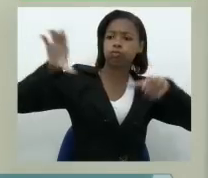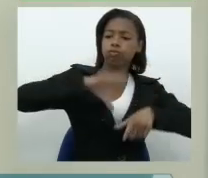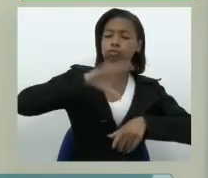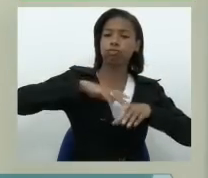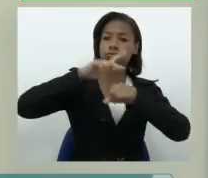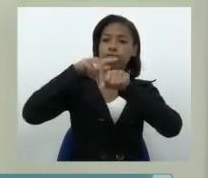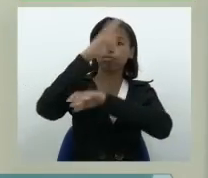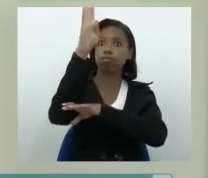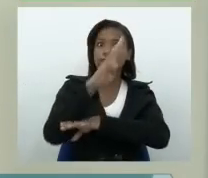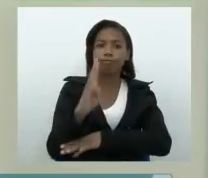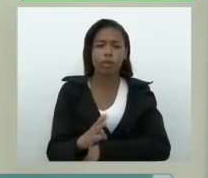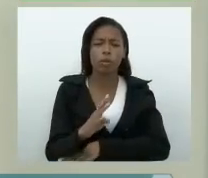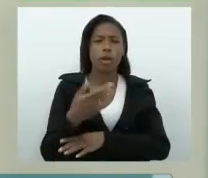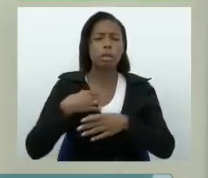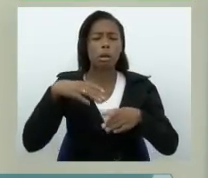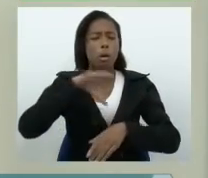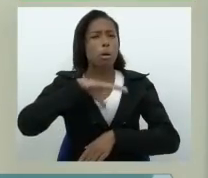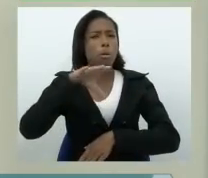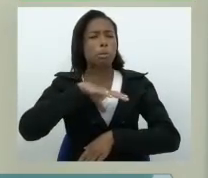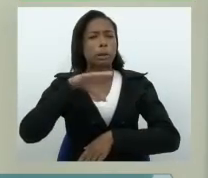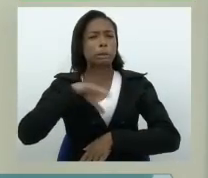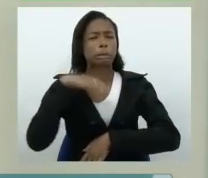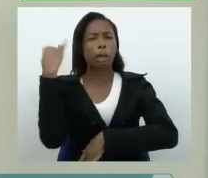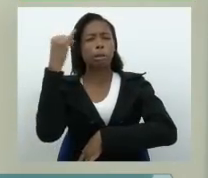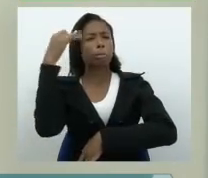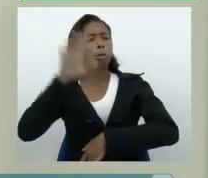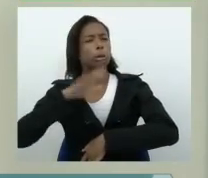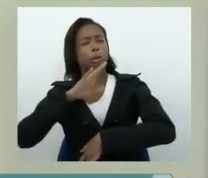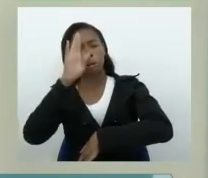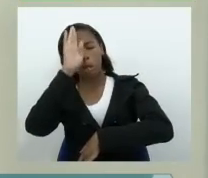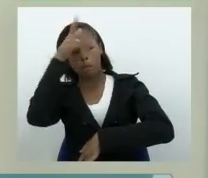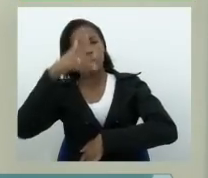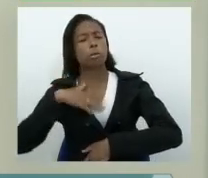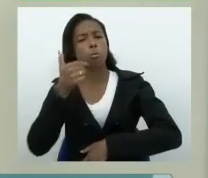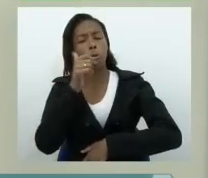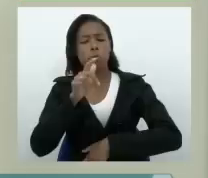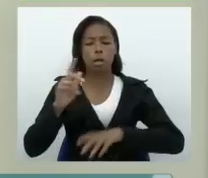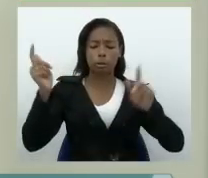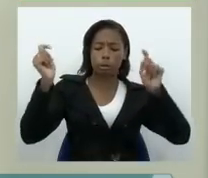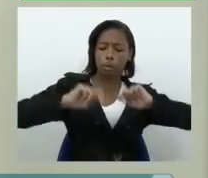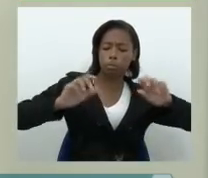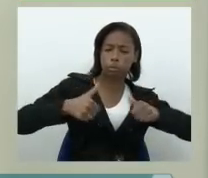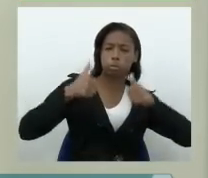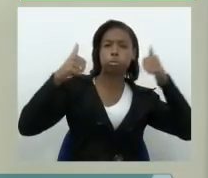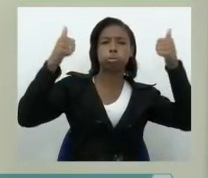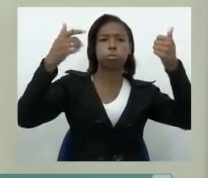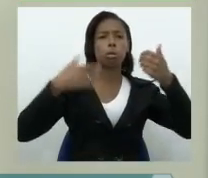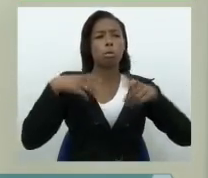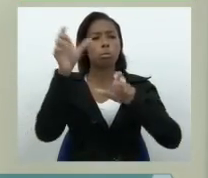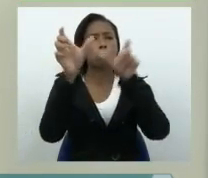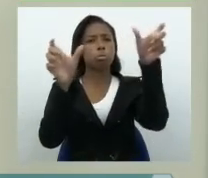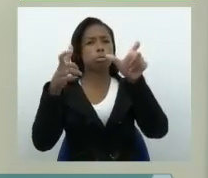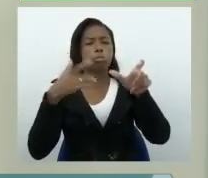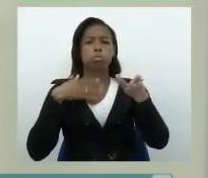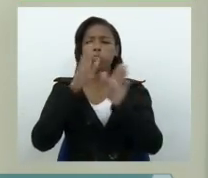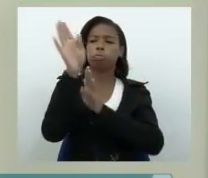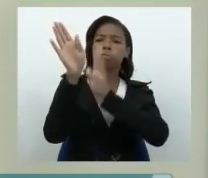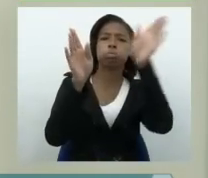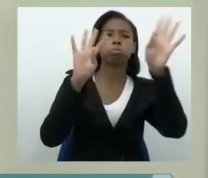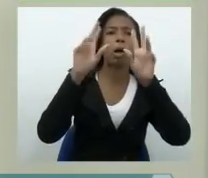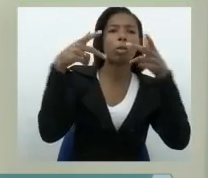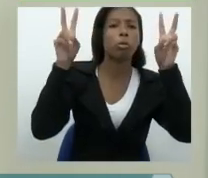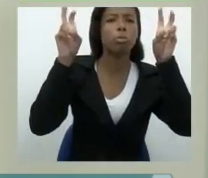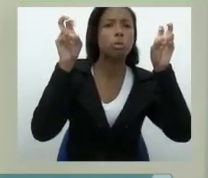Uma cidade pujante, com potencial. Uma cidade que fisicamente é viável para todos os